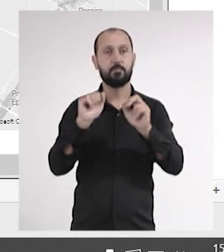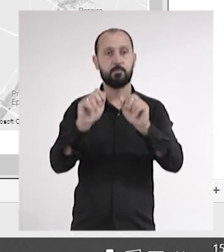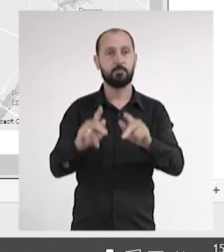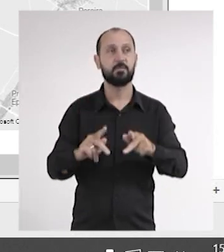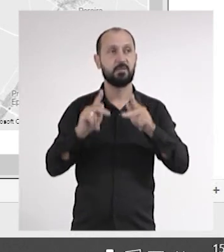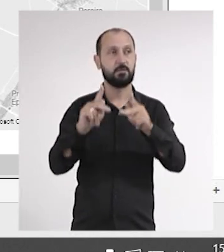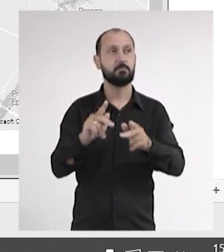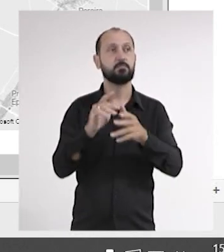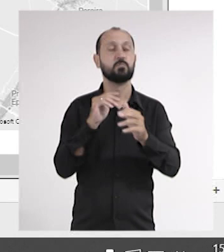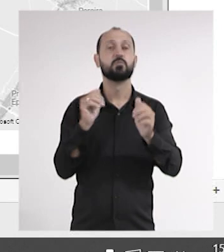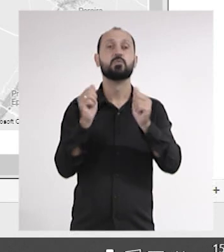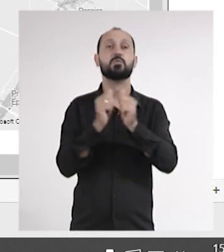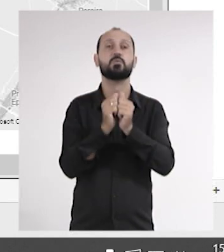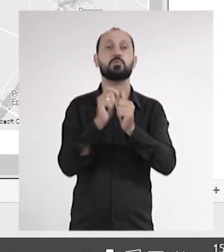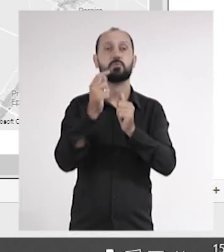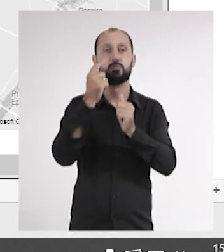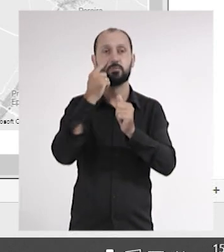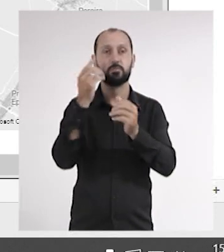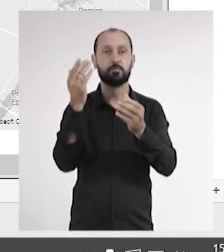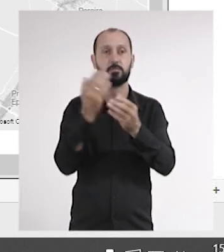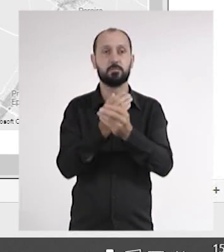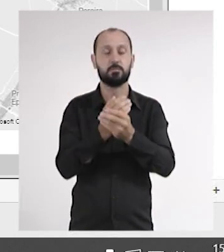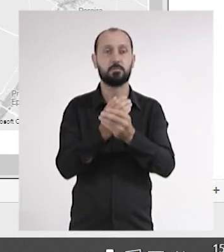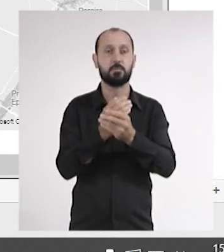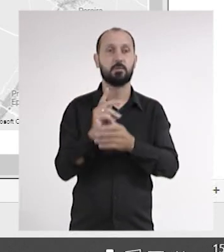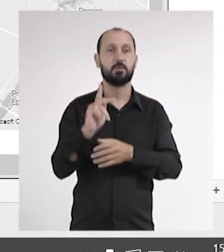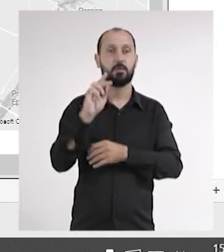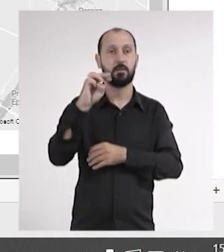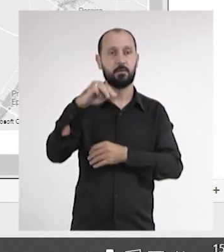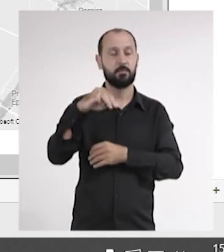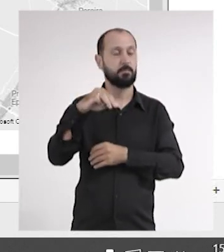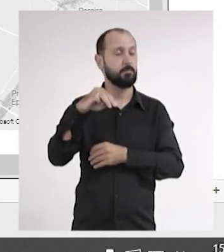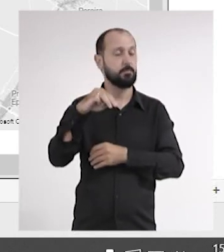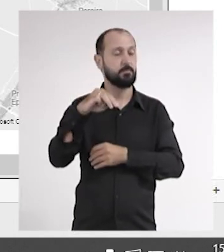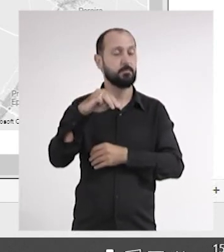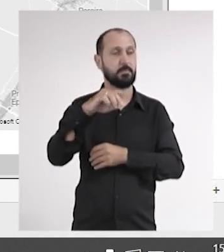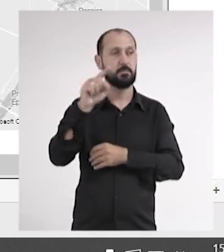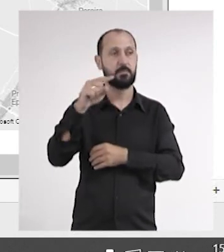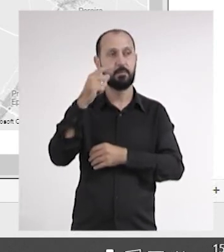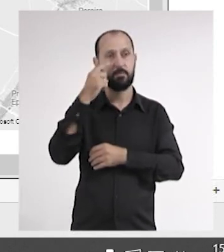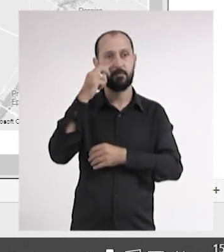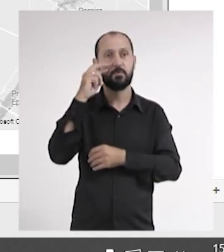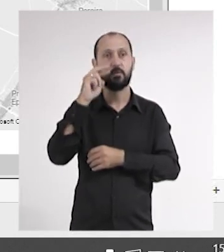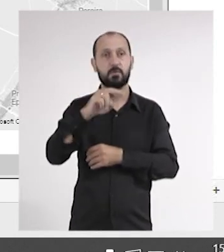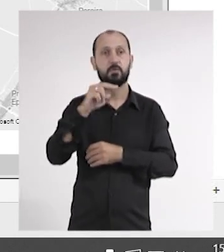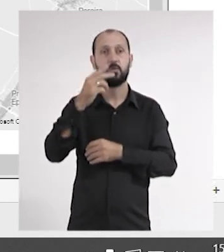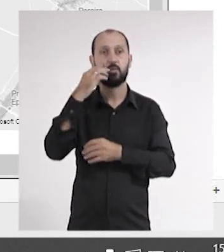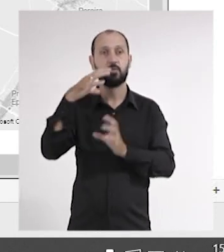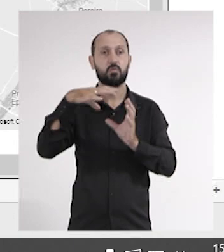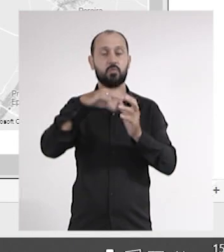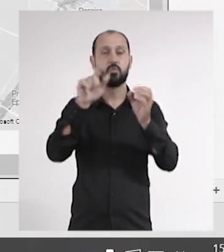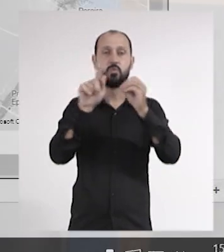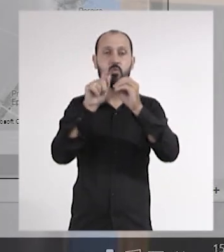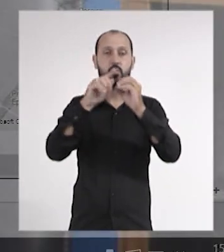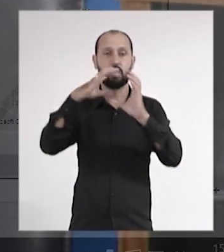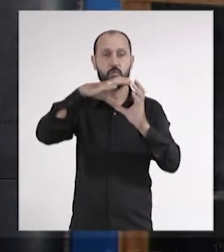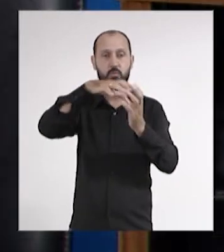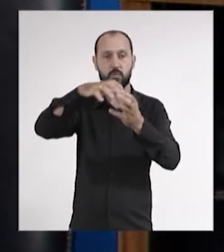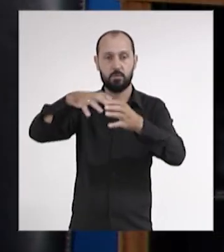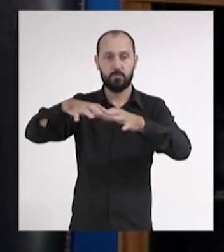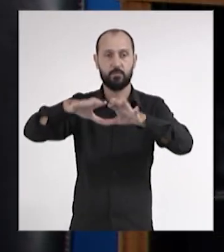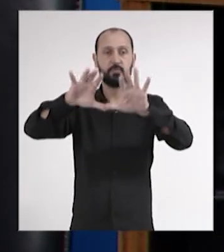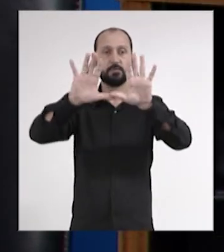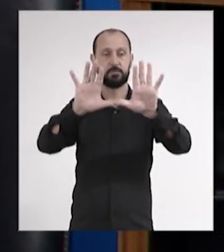pública, juntamente também com o arquivo KMZ, que pode ser aberto no Google Earth, para você verificar, né, todo o trecho da rodovia, e lá